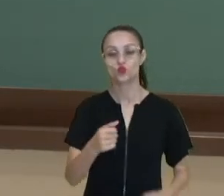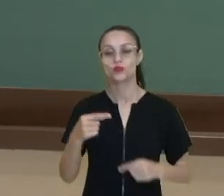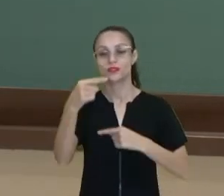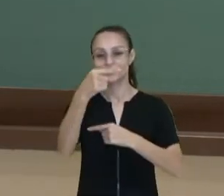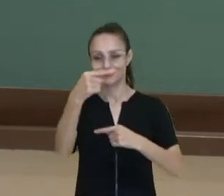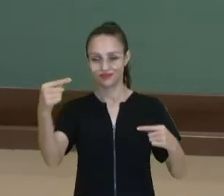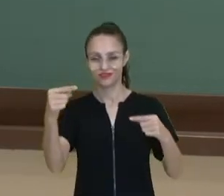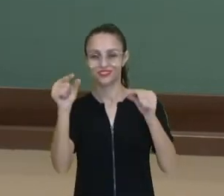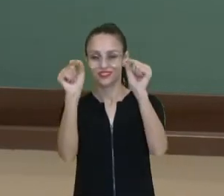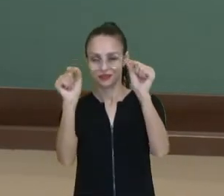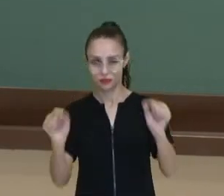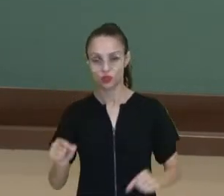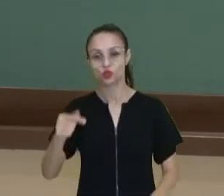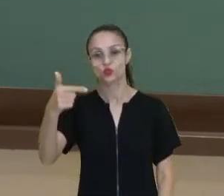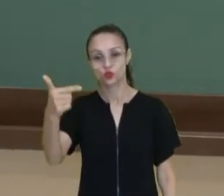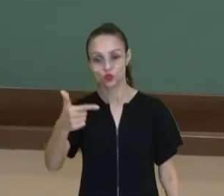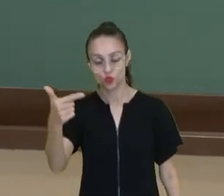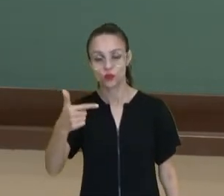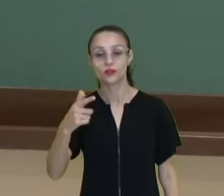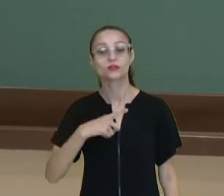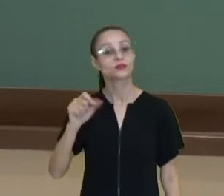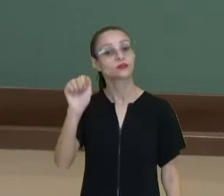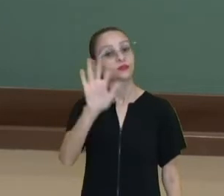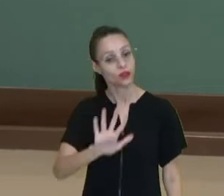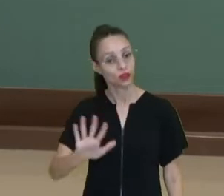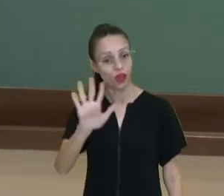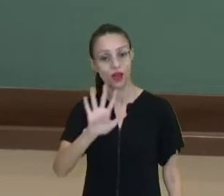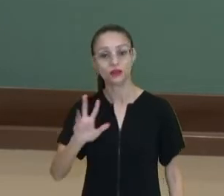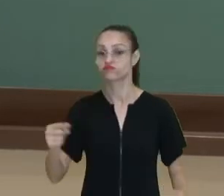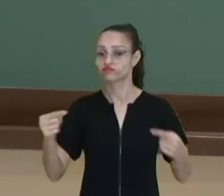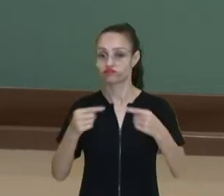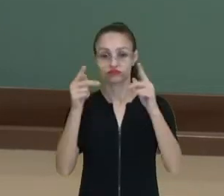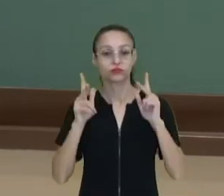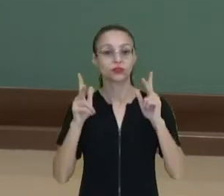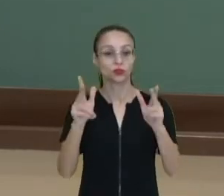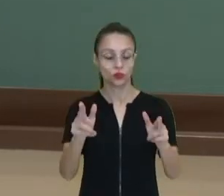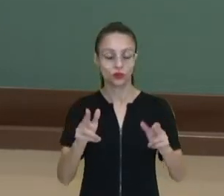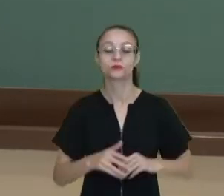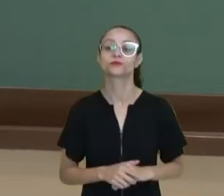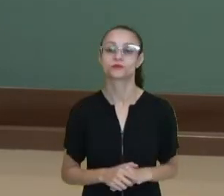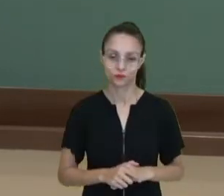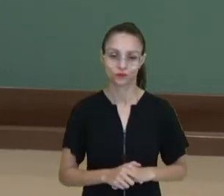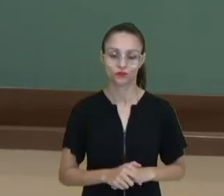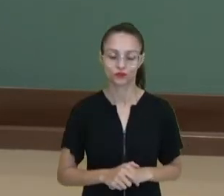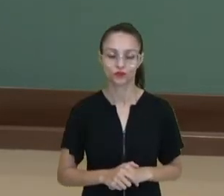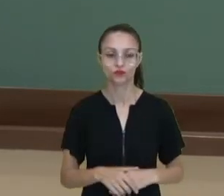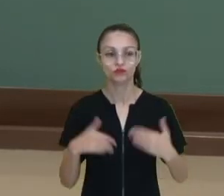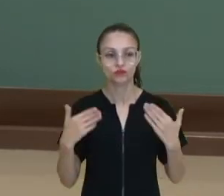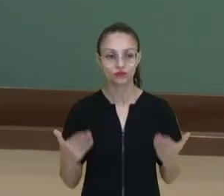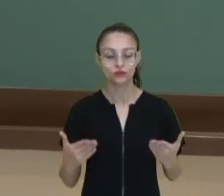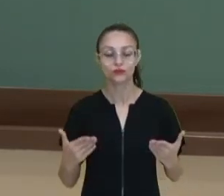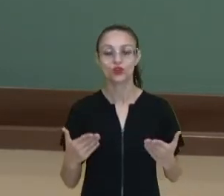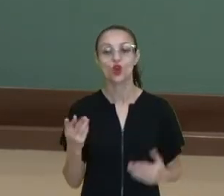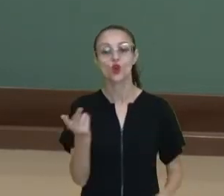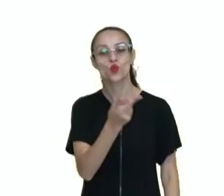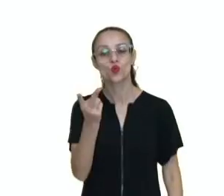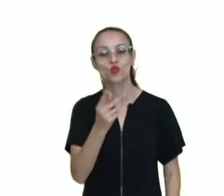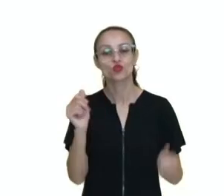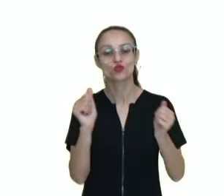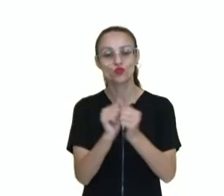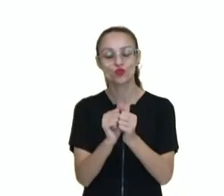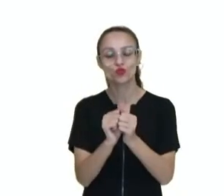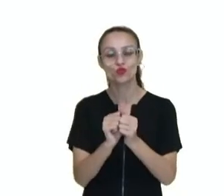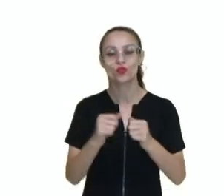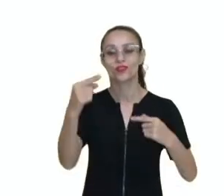da figura 2 eles possuem áreas equivalentes ou seja iguais e juntos eles vão